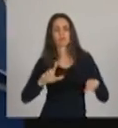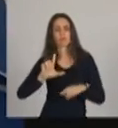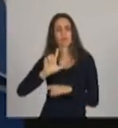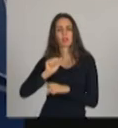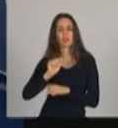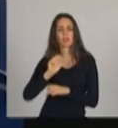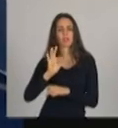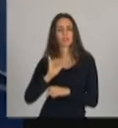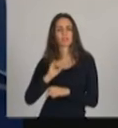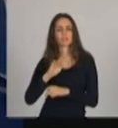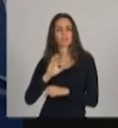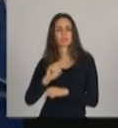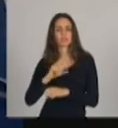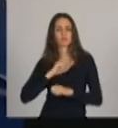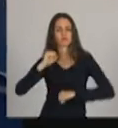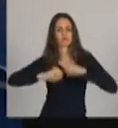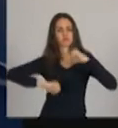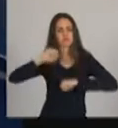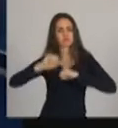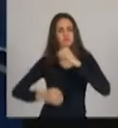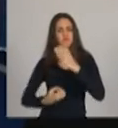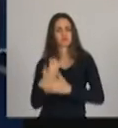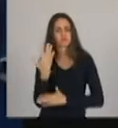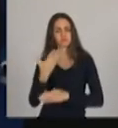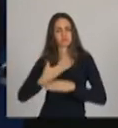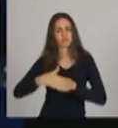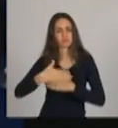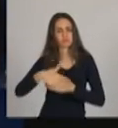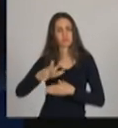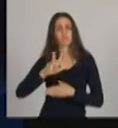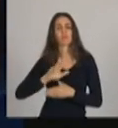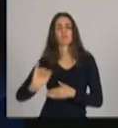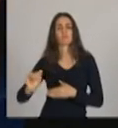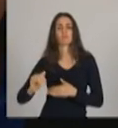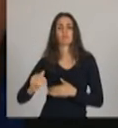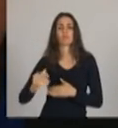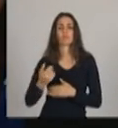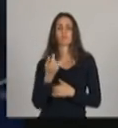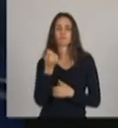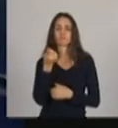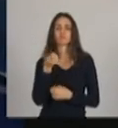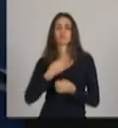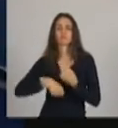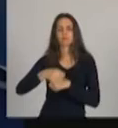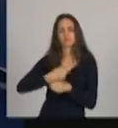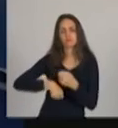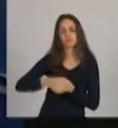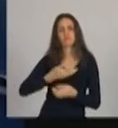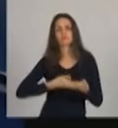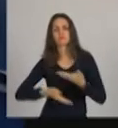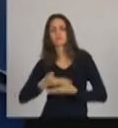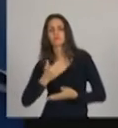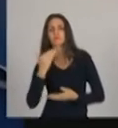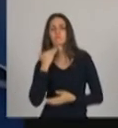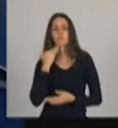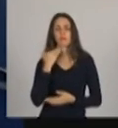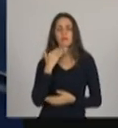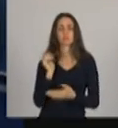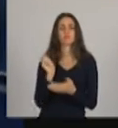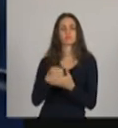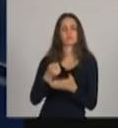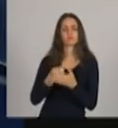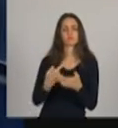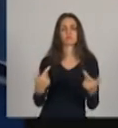acontecer nos próximos dias, terá um movimento bastante grande, bancário,